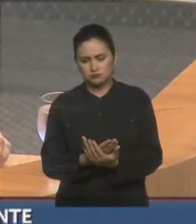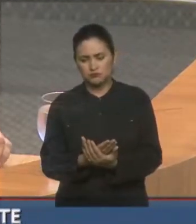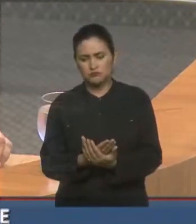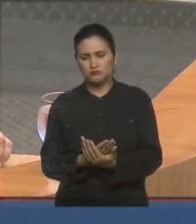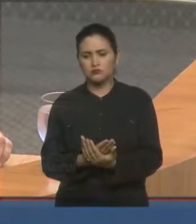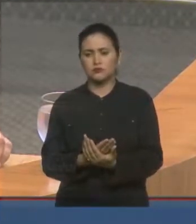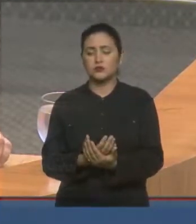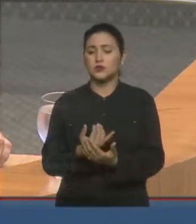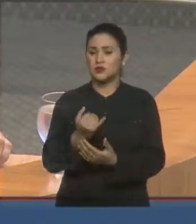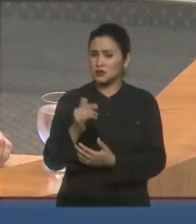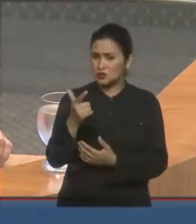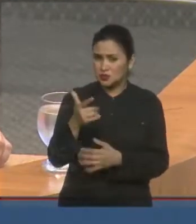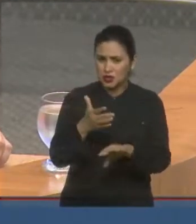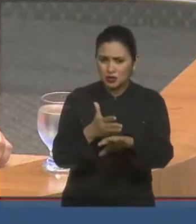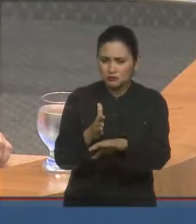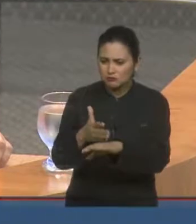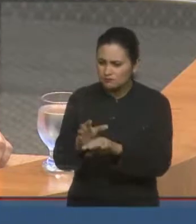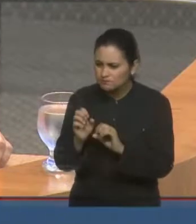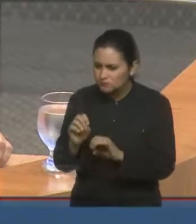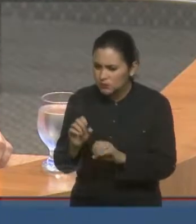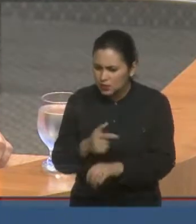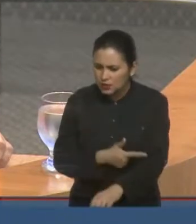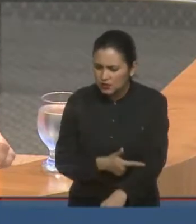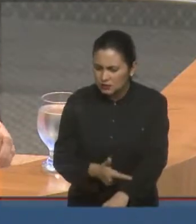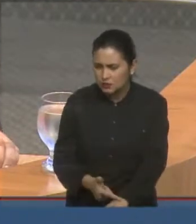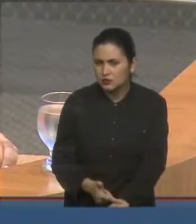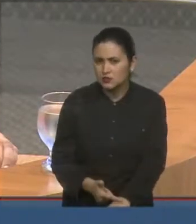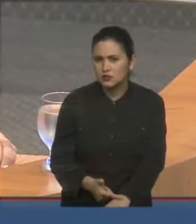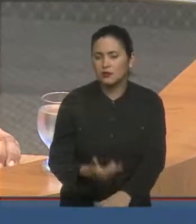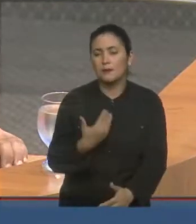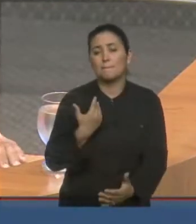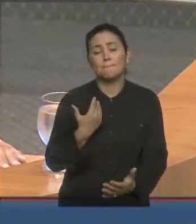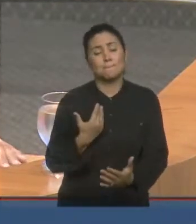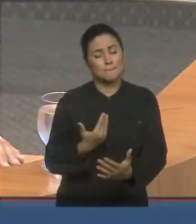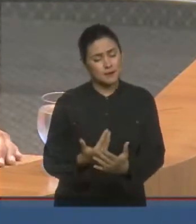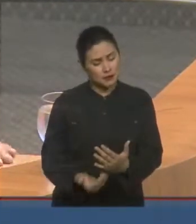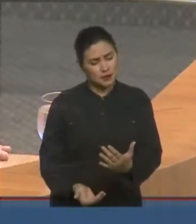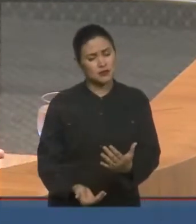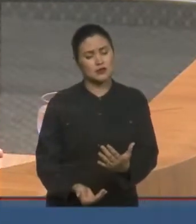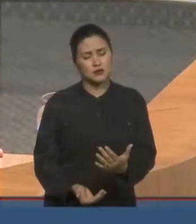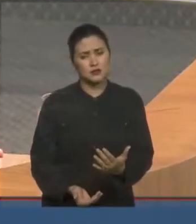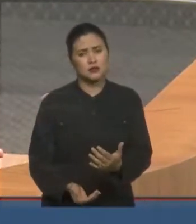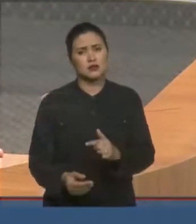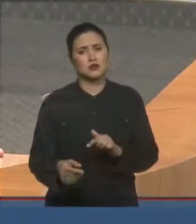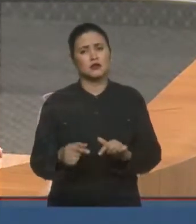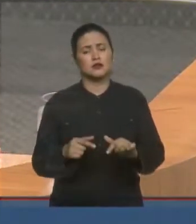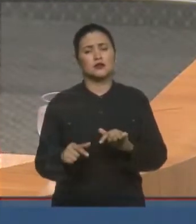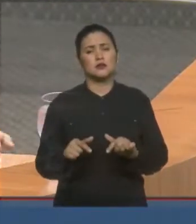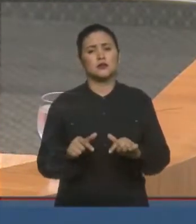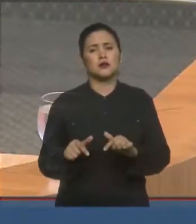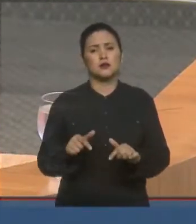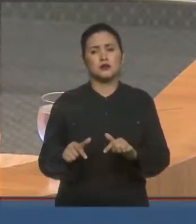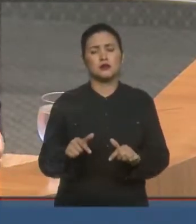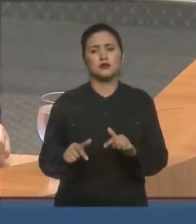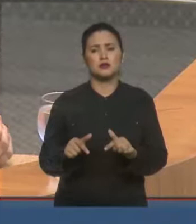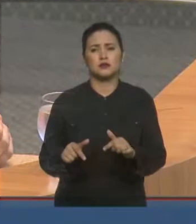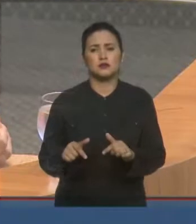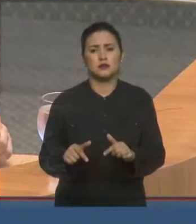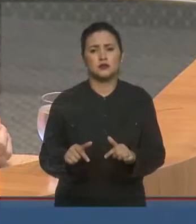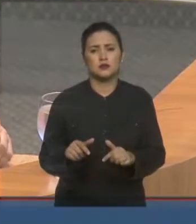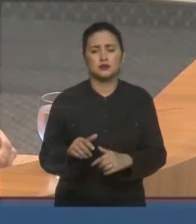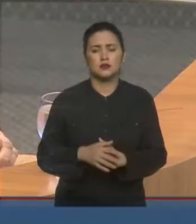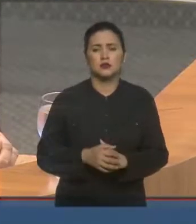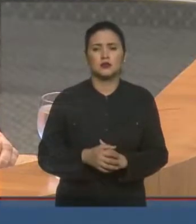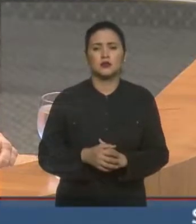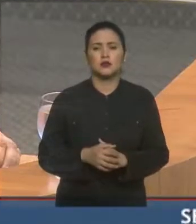adolescente. Porque o que que a perícia, o que que o trabalho da perícia, o trabalho da segurança pública revela?